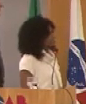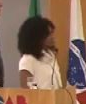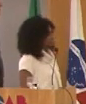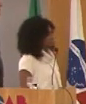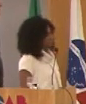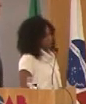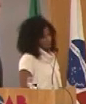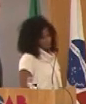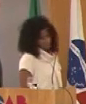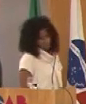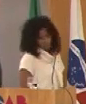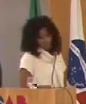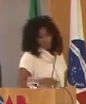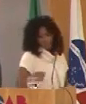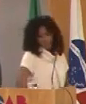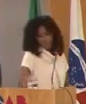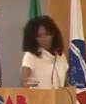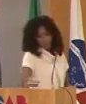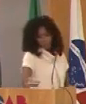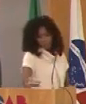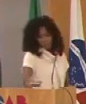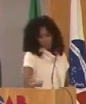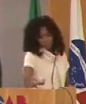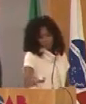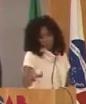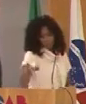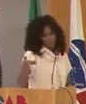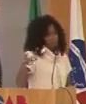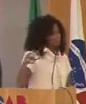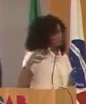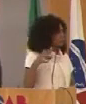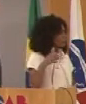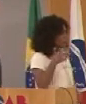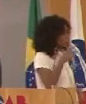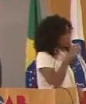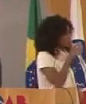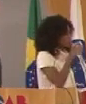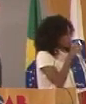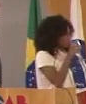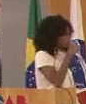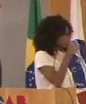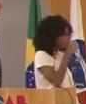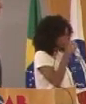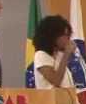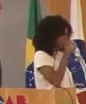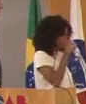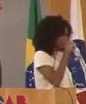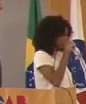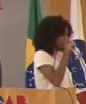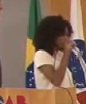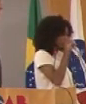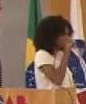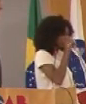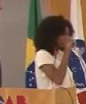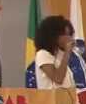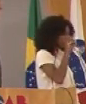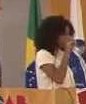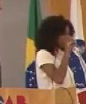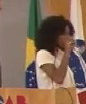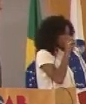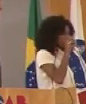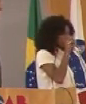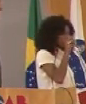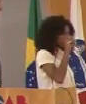maiores vítimas do feminicídio. E, enquanto isso, ouvimos de autoridades de nosso país que a violência contra a